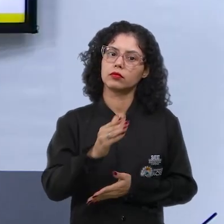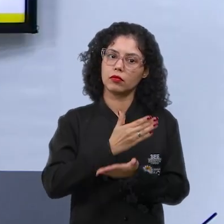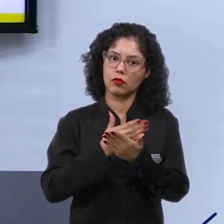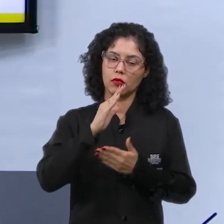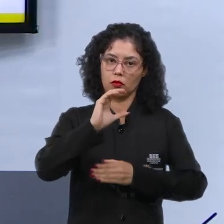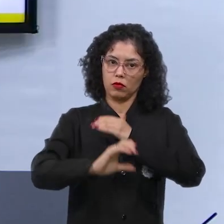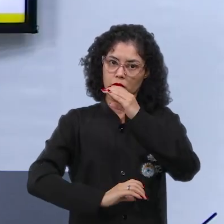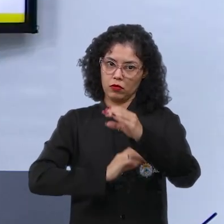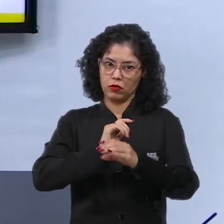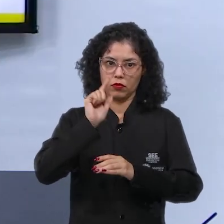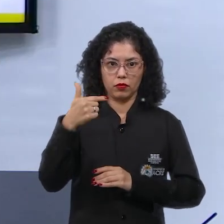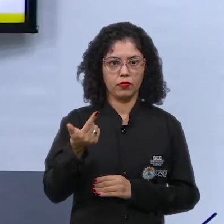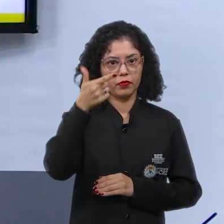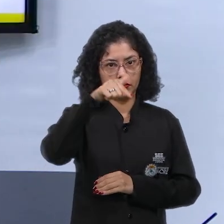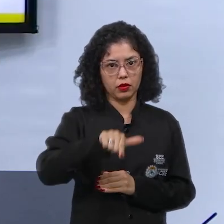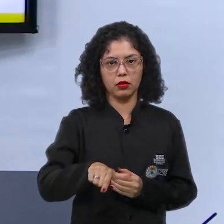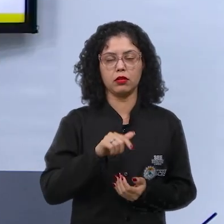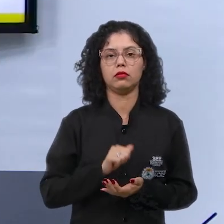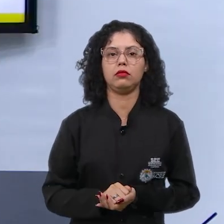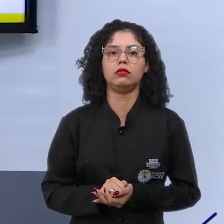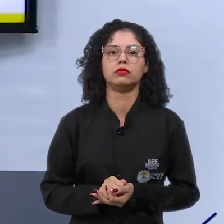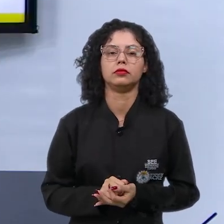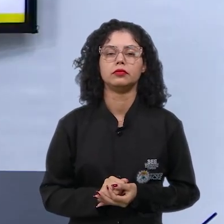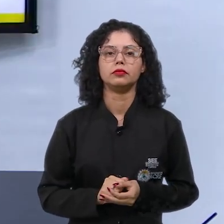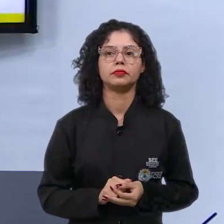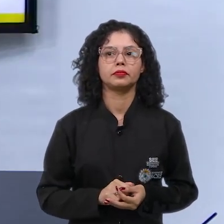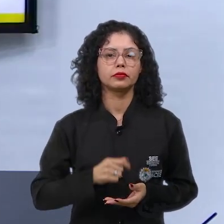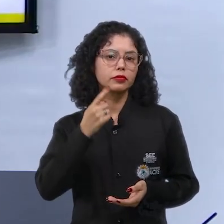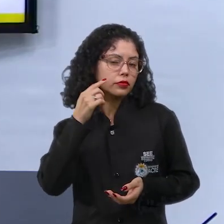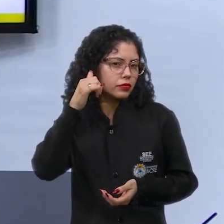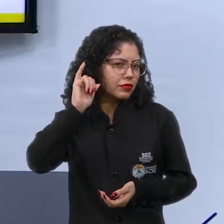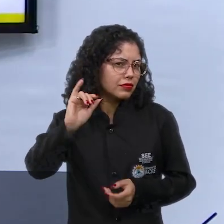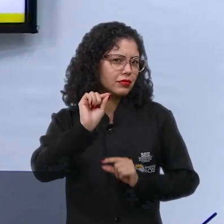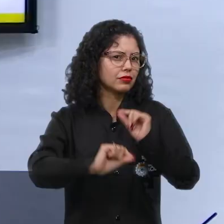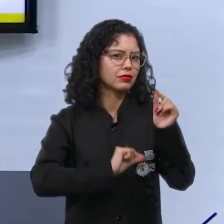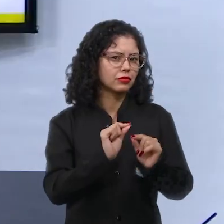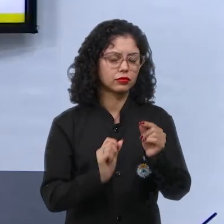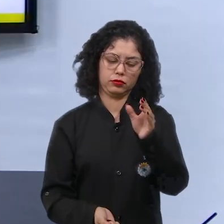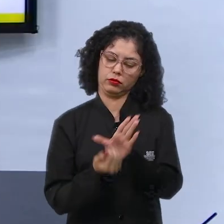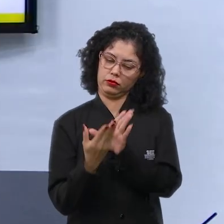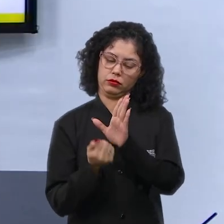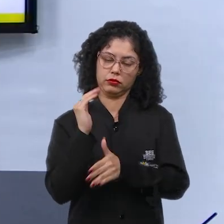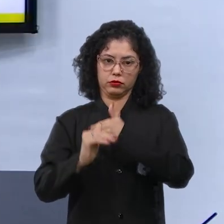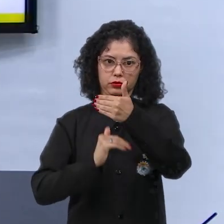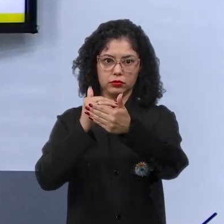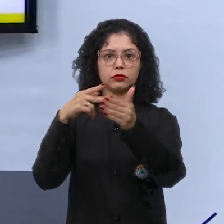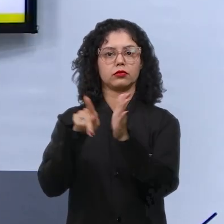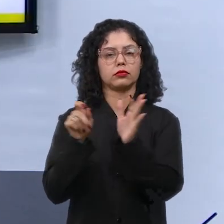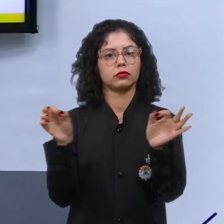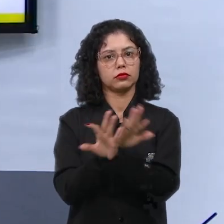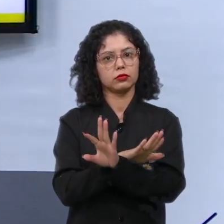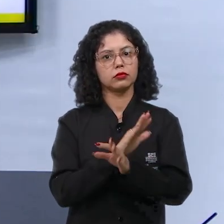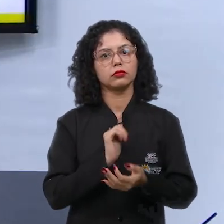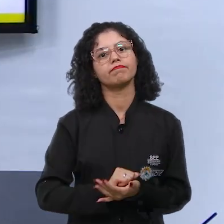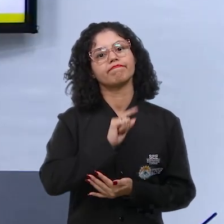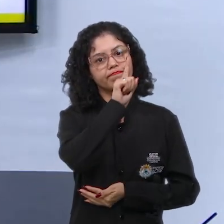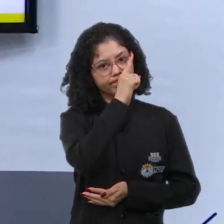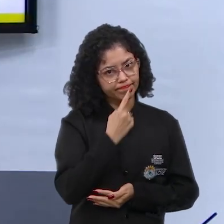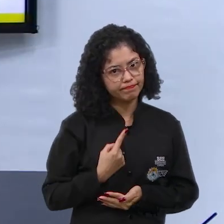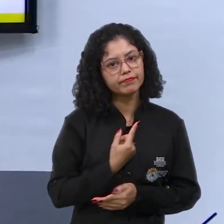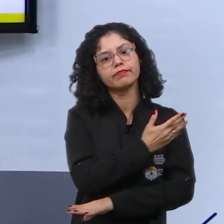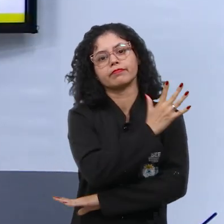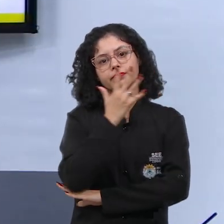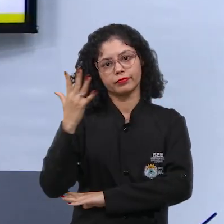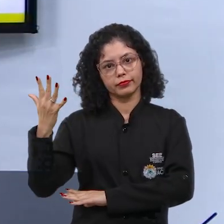outro ciclo novamente. E isso evita o quê? Que as larvas se desenvolvam, se multiplicam e acaba com as